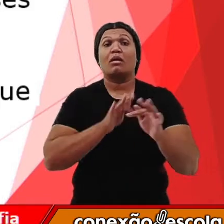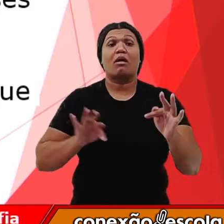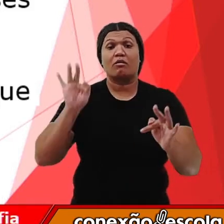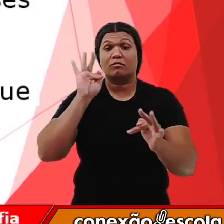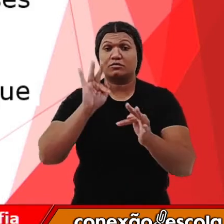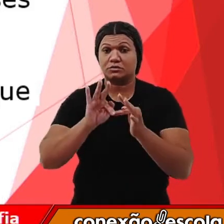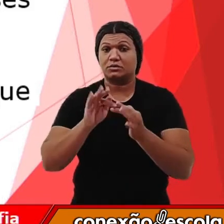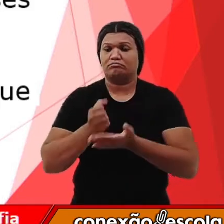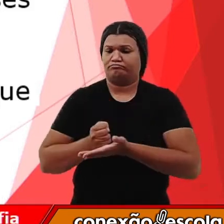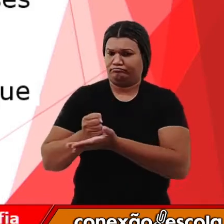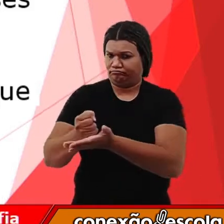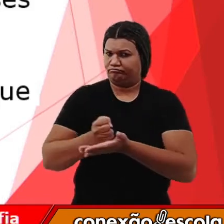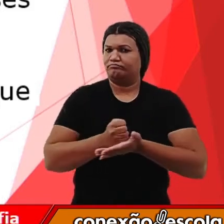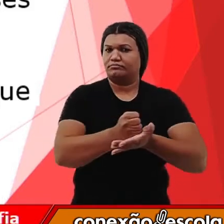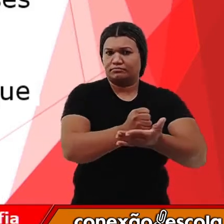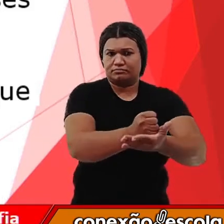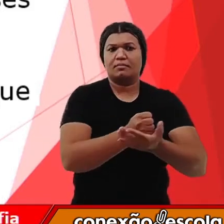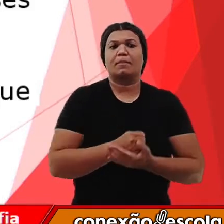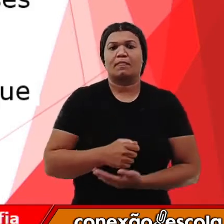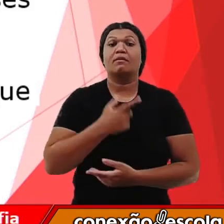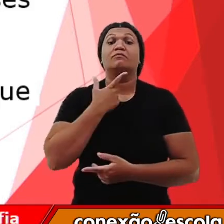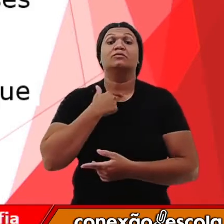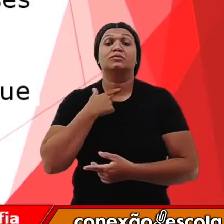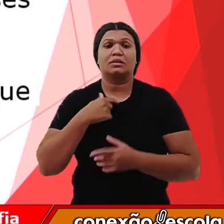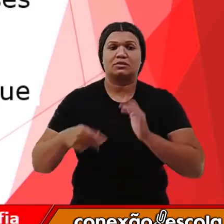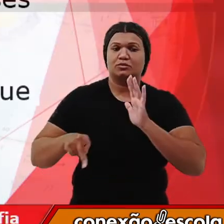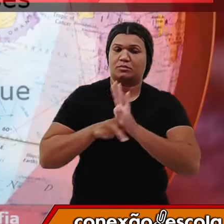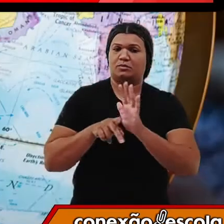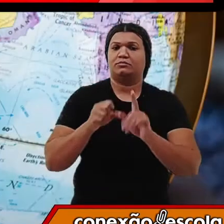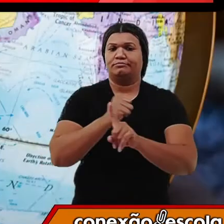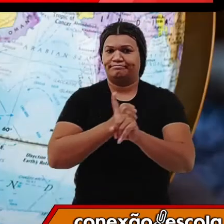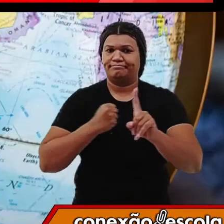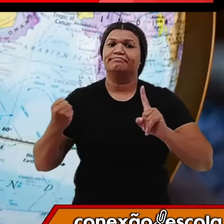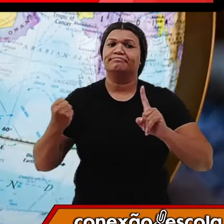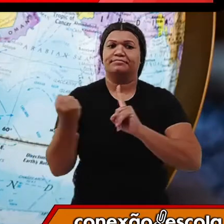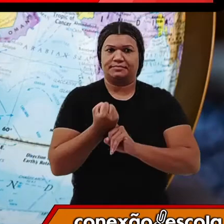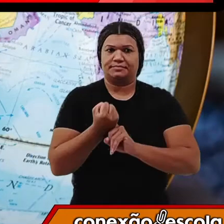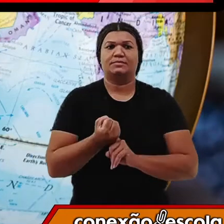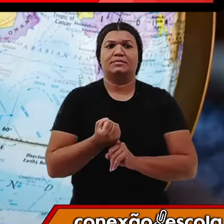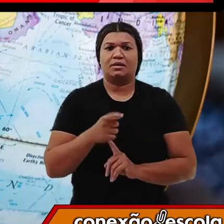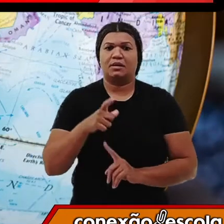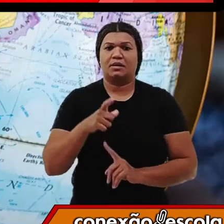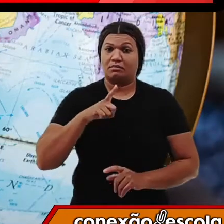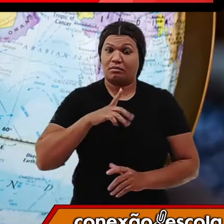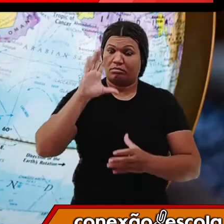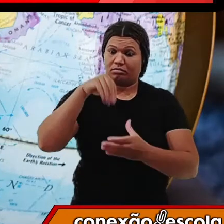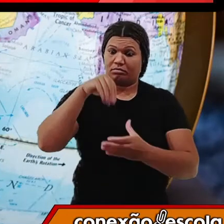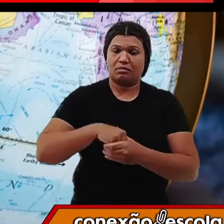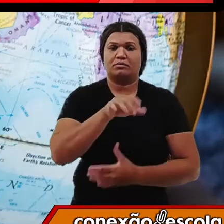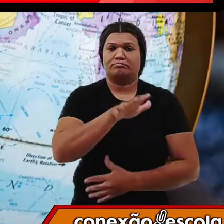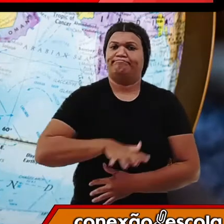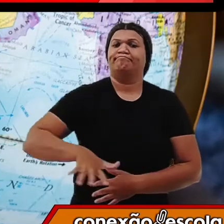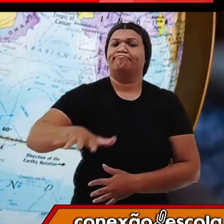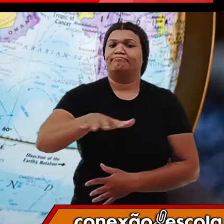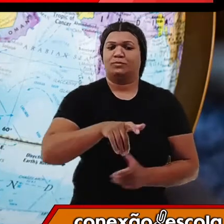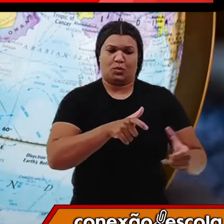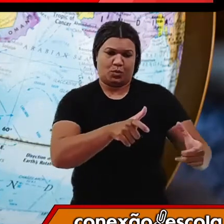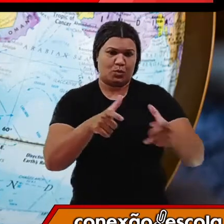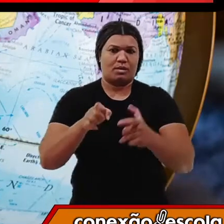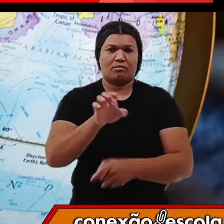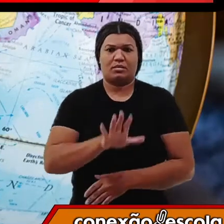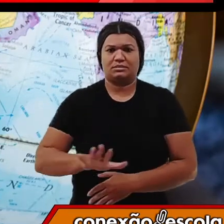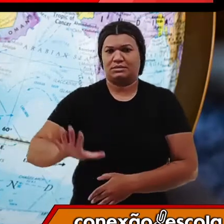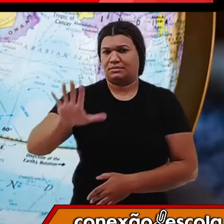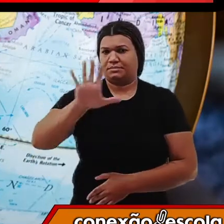às necessidades e os interesses da sociedade que compõe esse Estado.